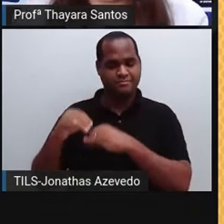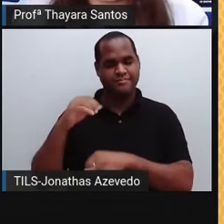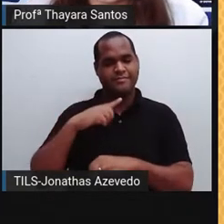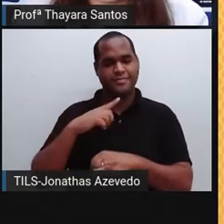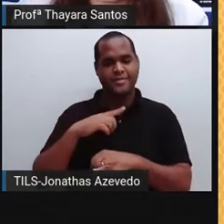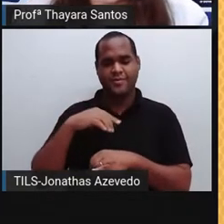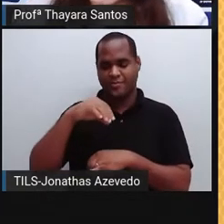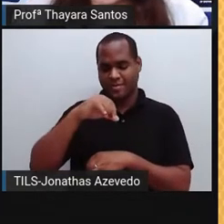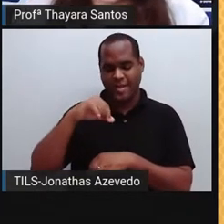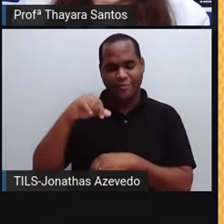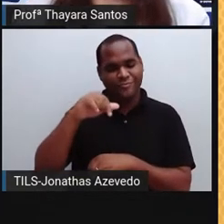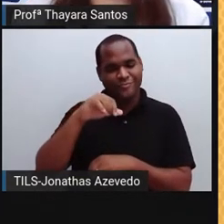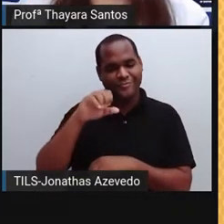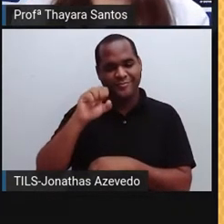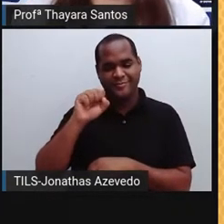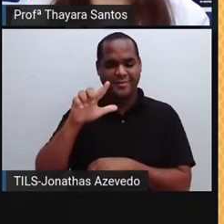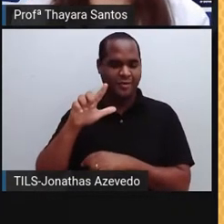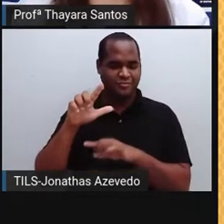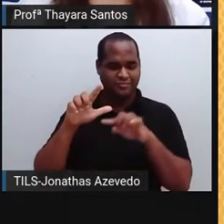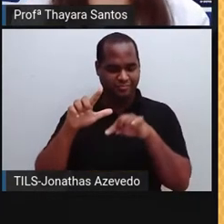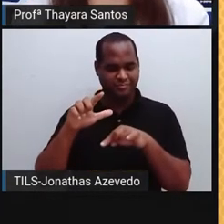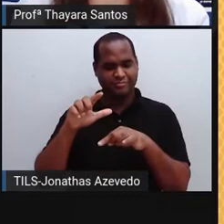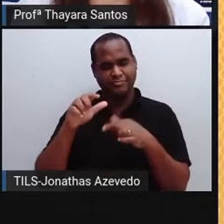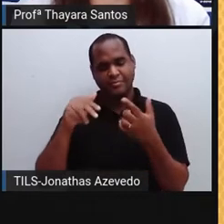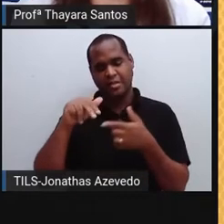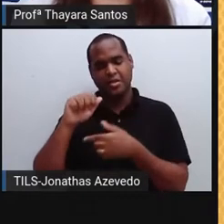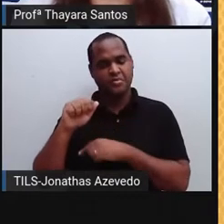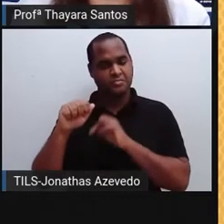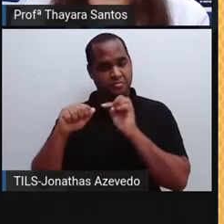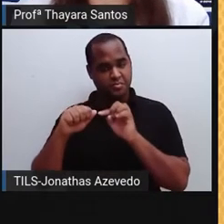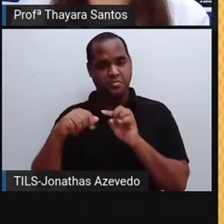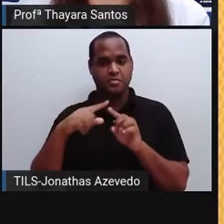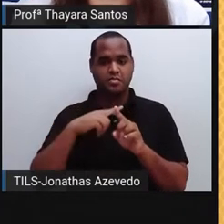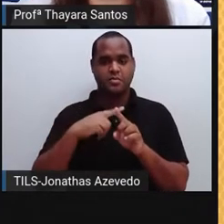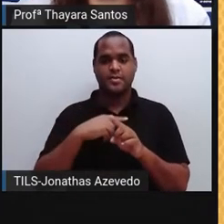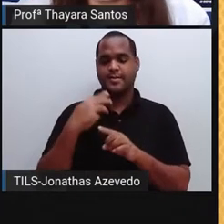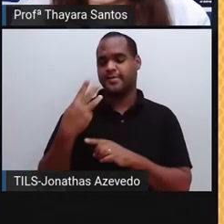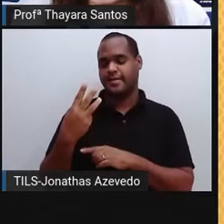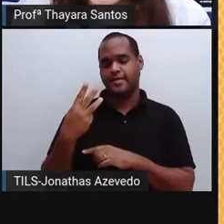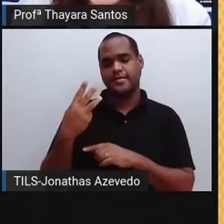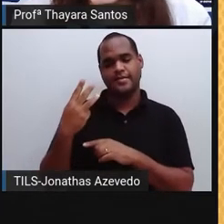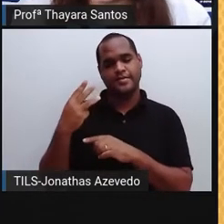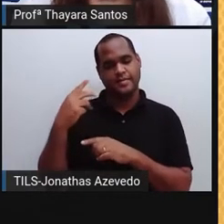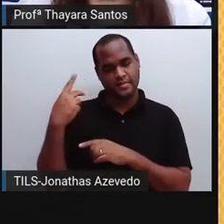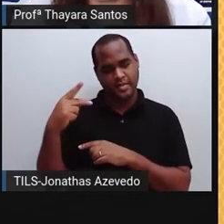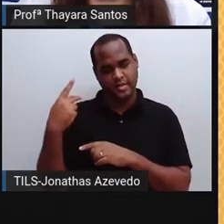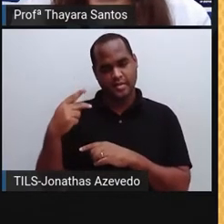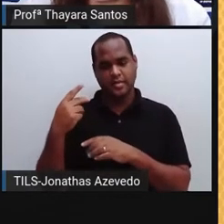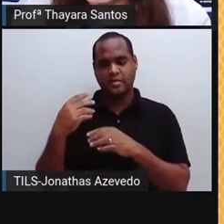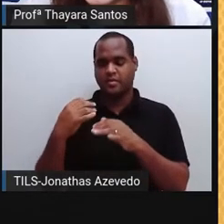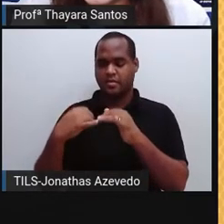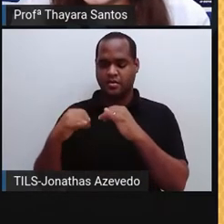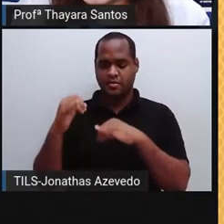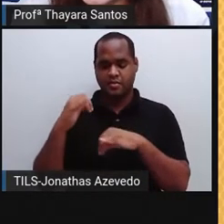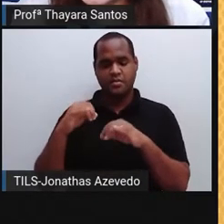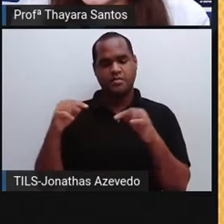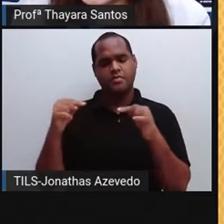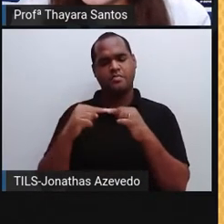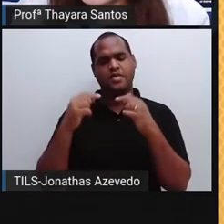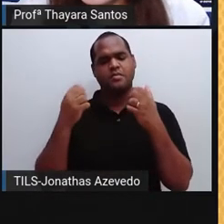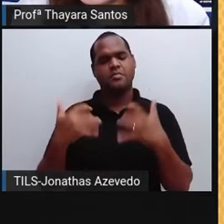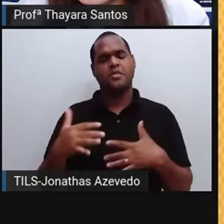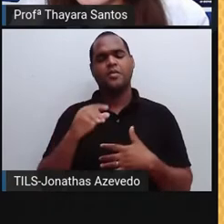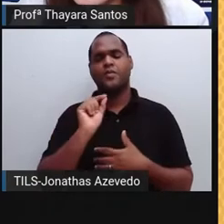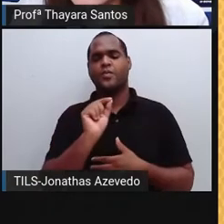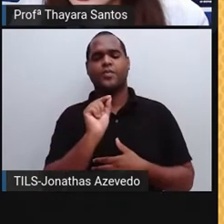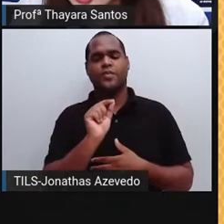sódio, que é o Na, tiver, sei lá, 3 camadas eletrônicas, isso quer dizer que